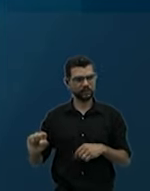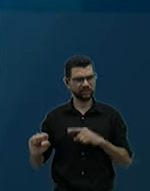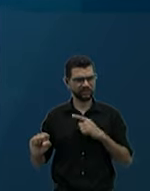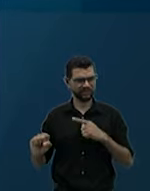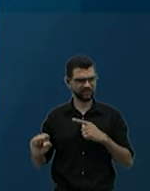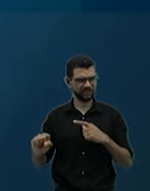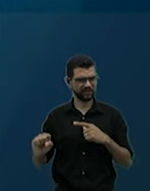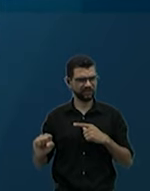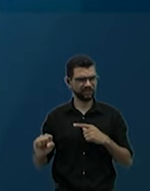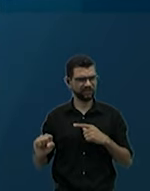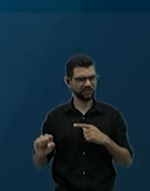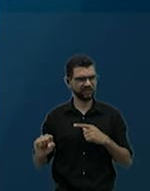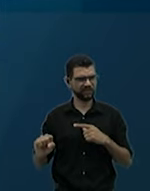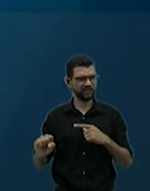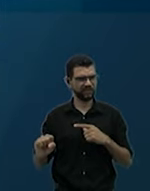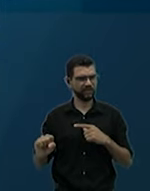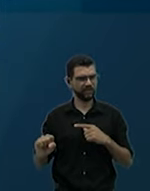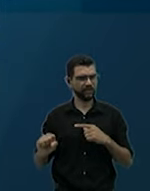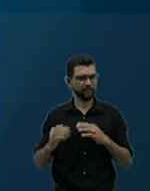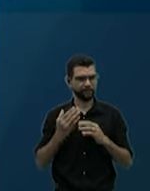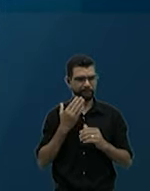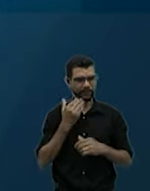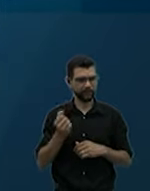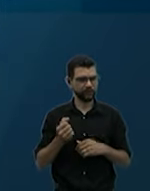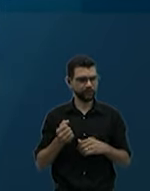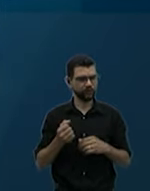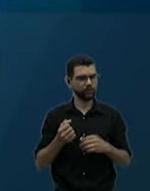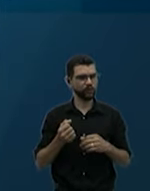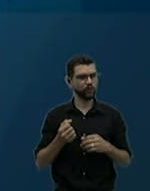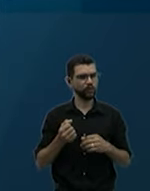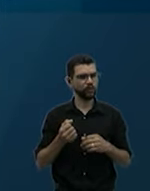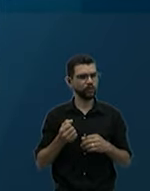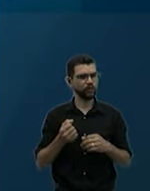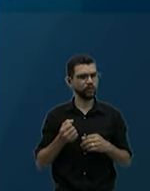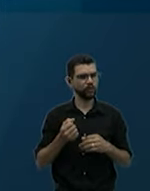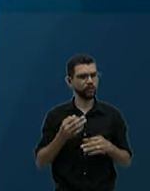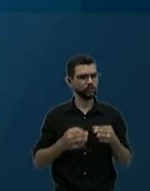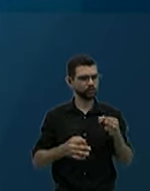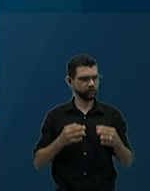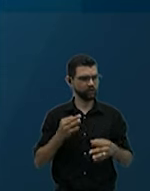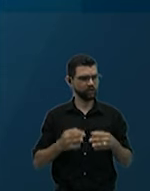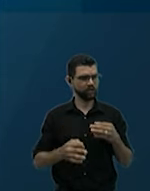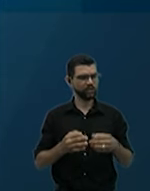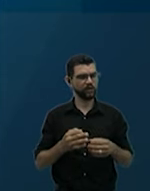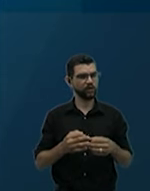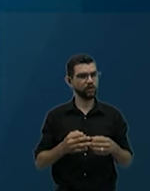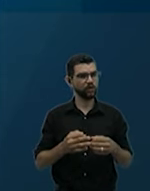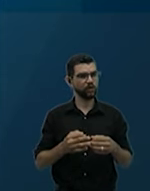justificação administrativa. Ué, por que que tem, eu só conheço justificação judicial?